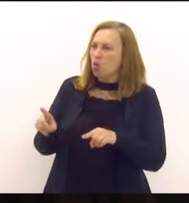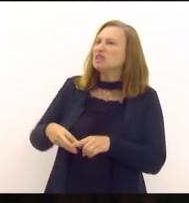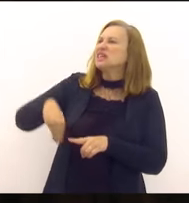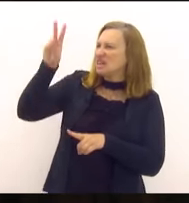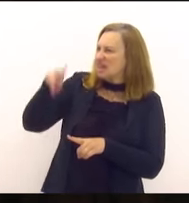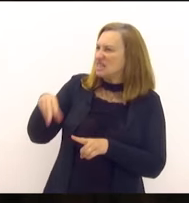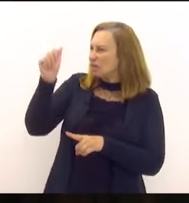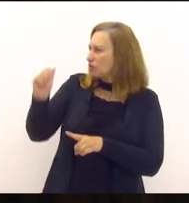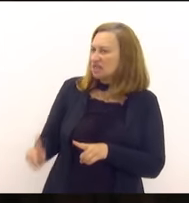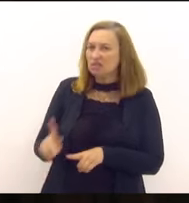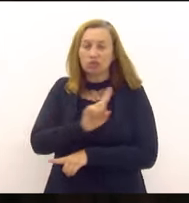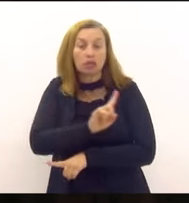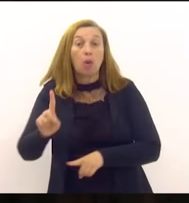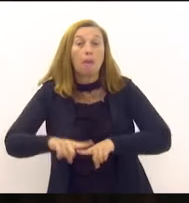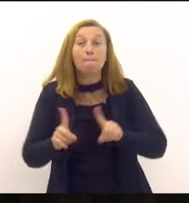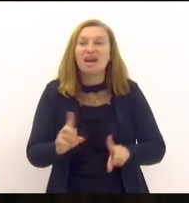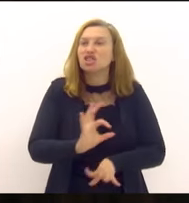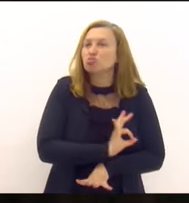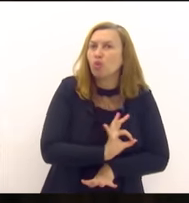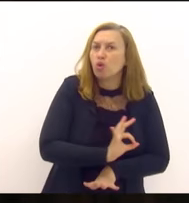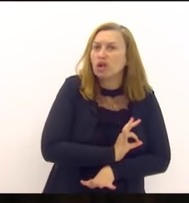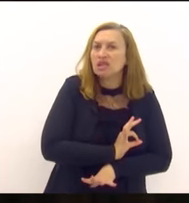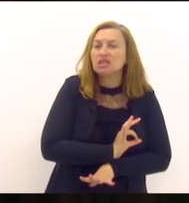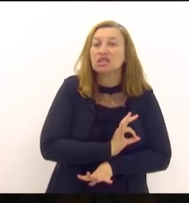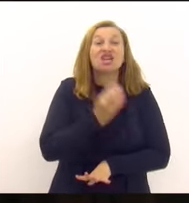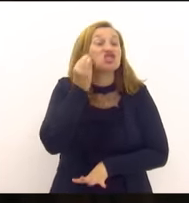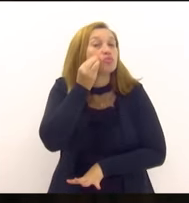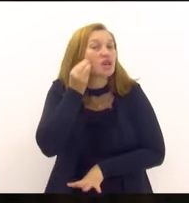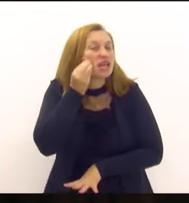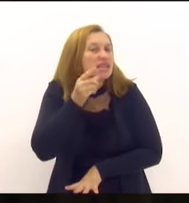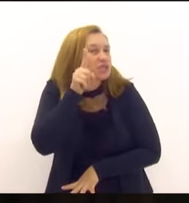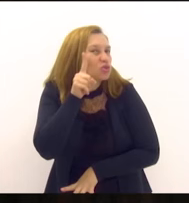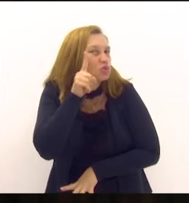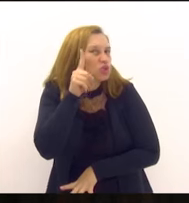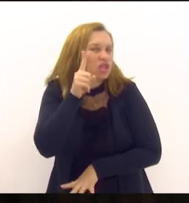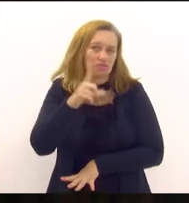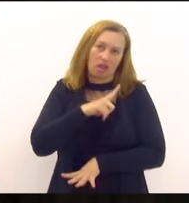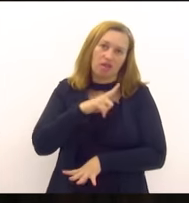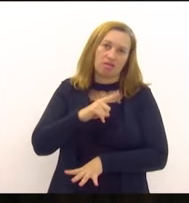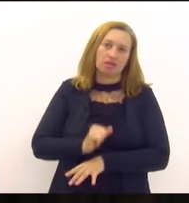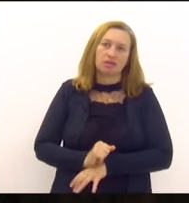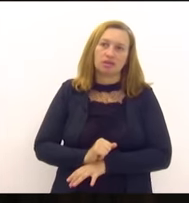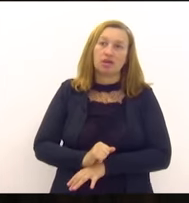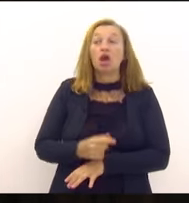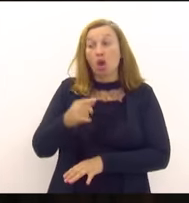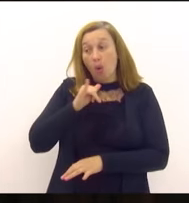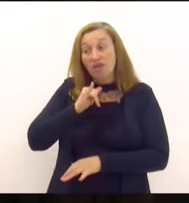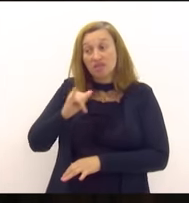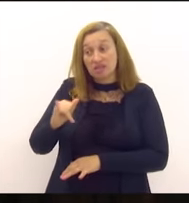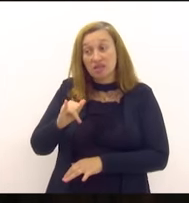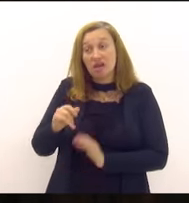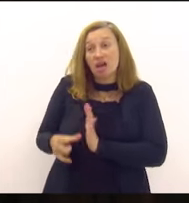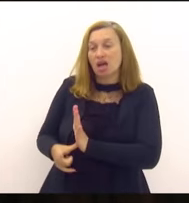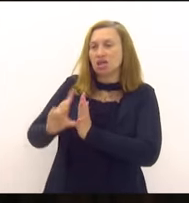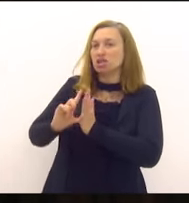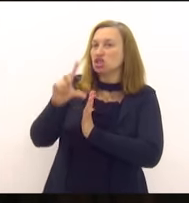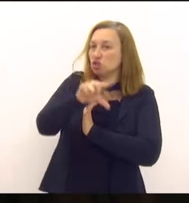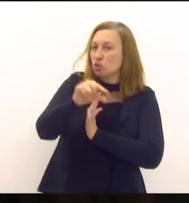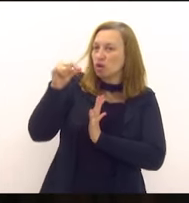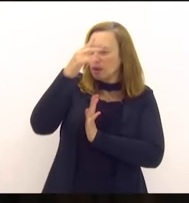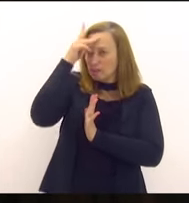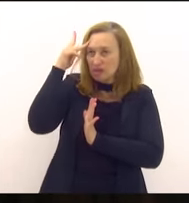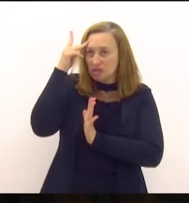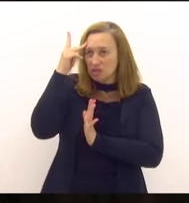mim. Mas polícia é uma coisa que se vive diariamente. Eu avisei para ele lá atrás que escolher uma pessoa que está